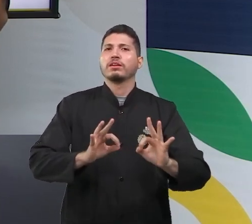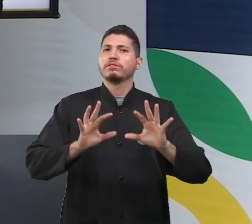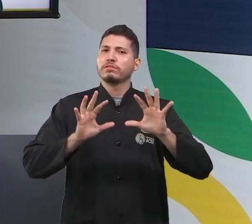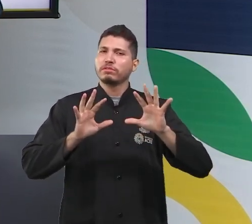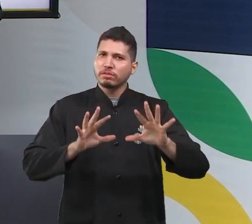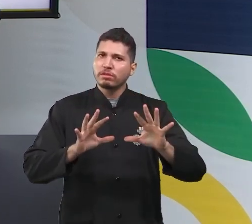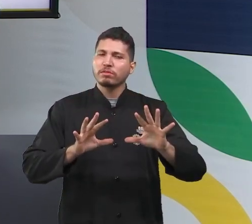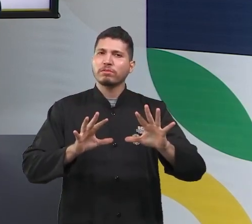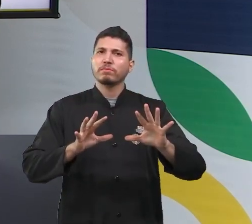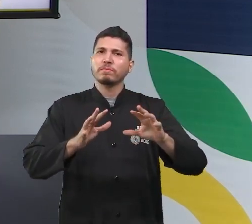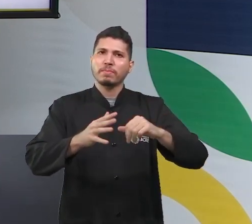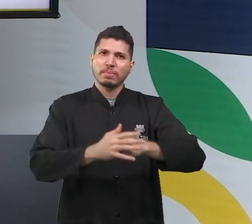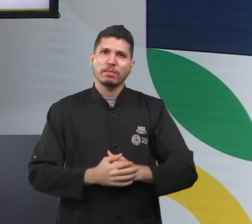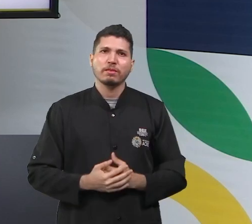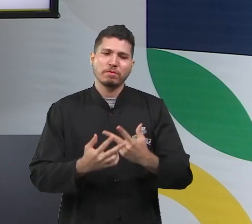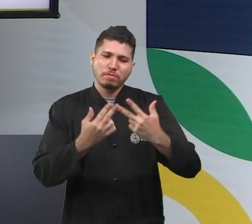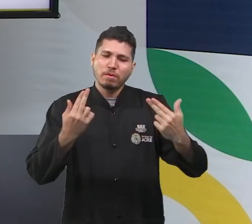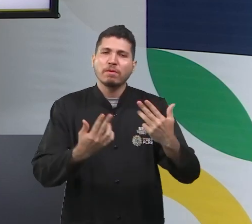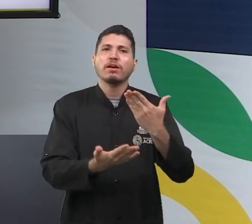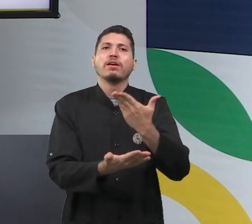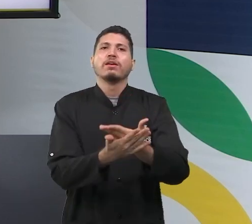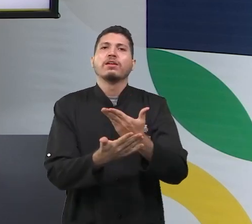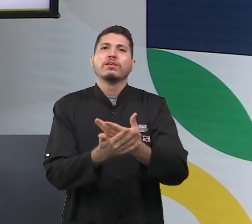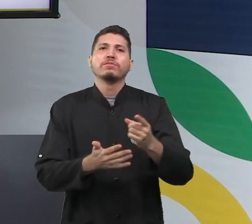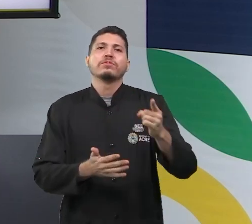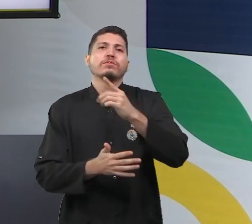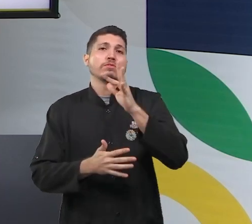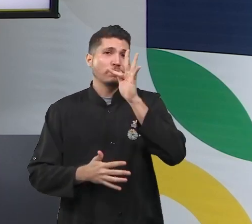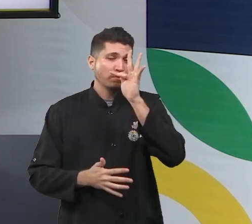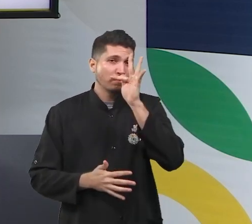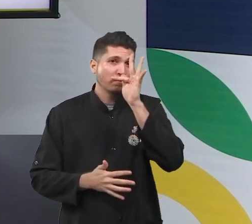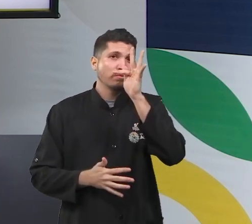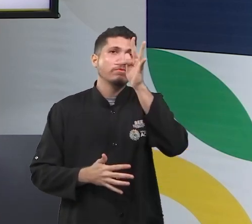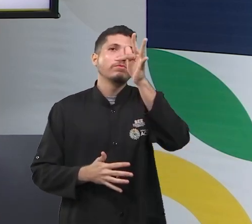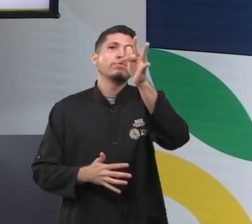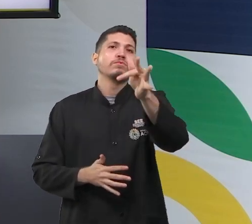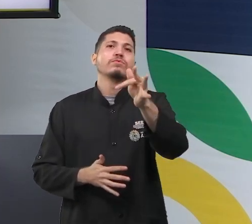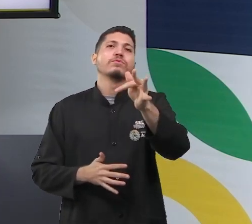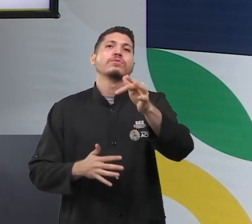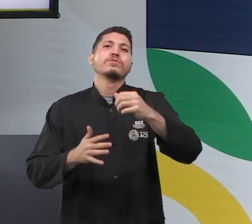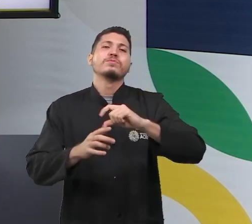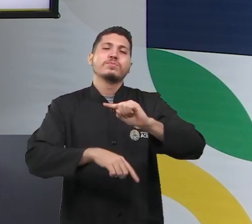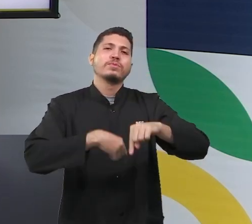realmente e colocar em prática, você vai ter um futuro muito bem com as suas contas em dias.